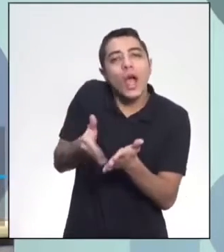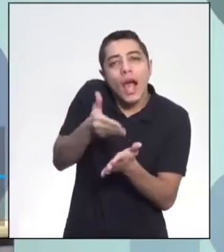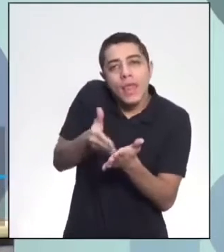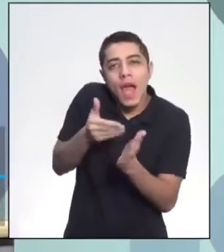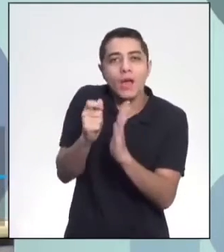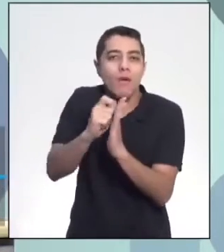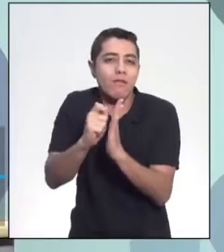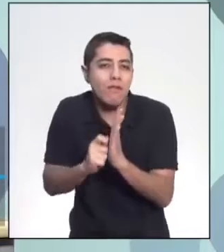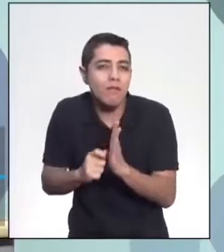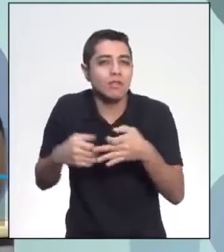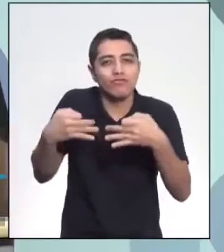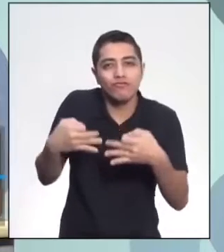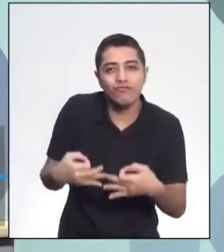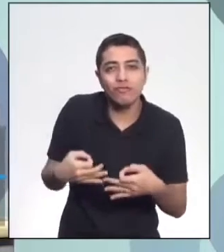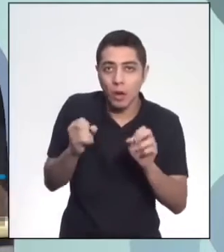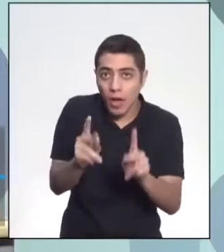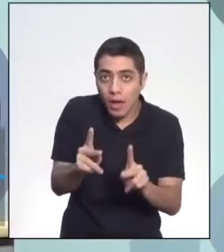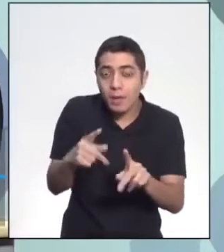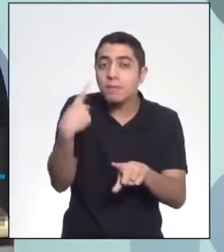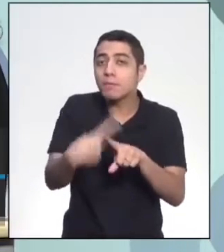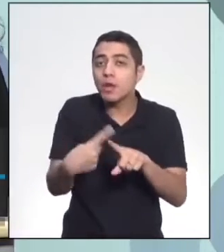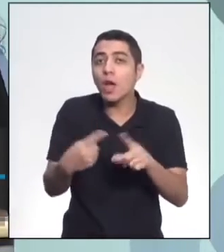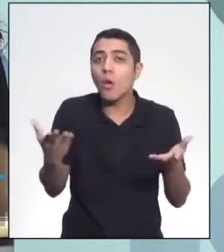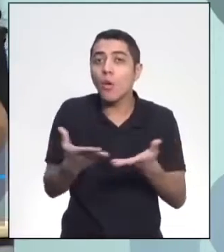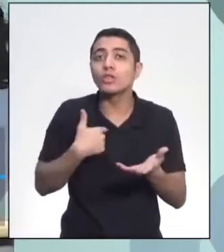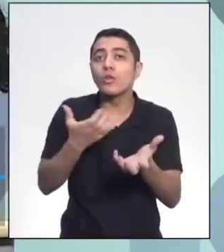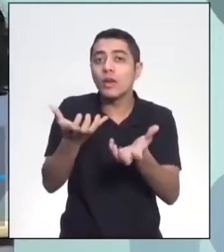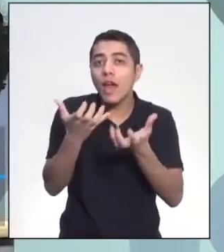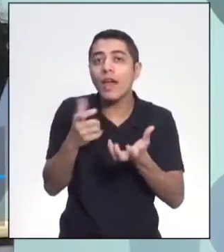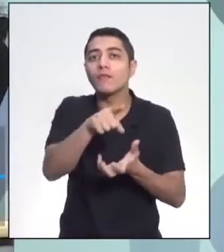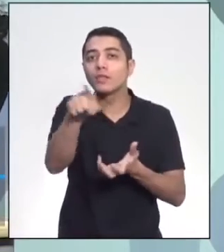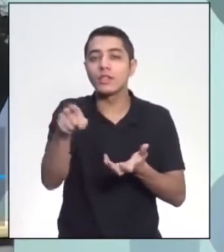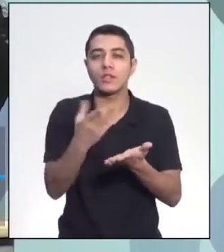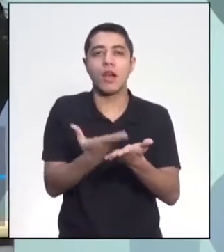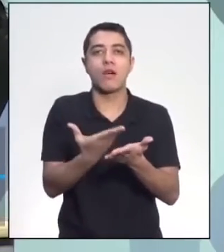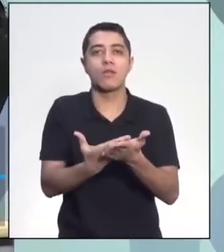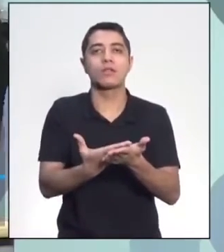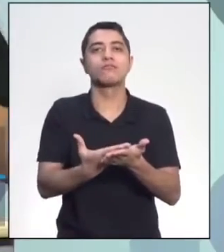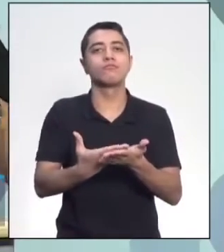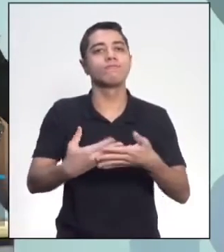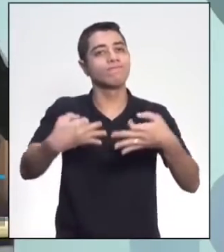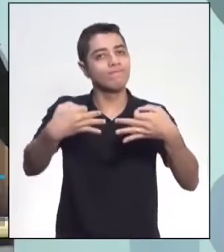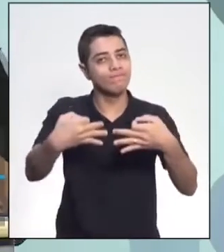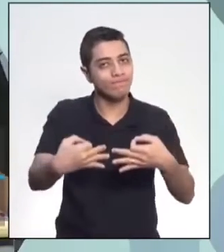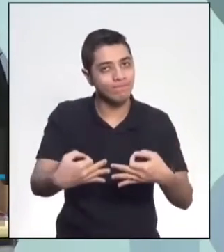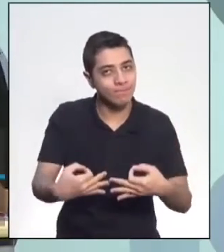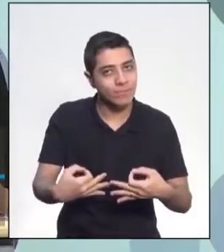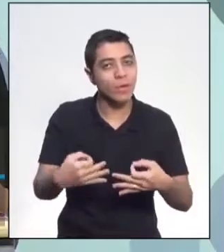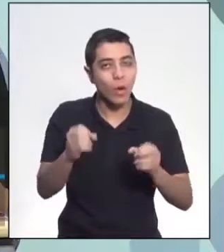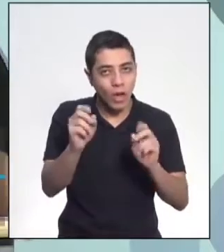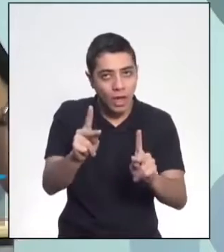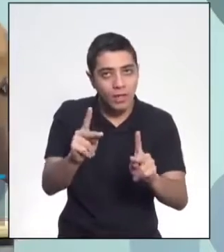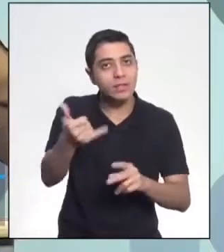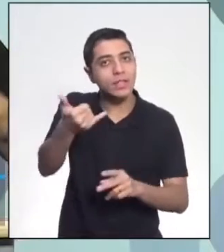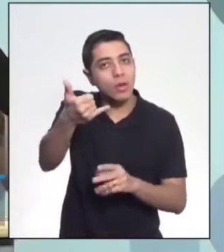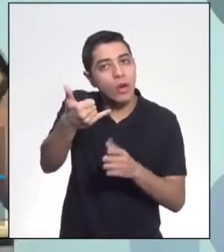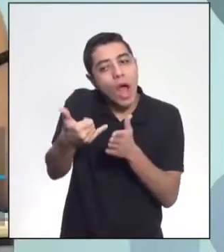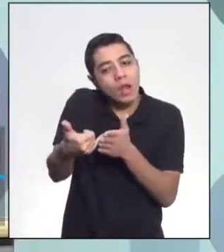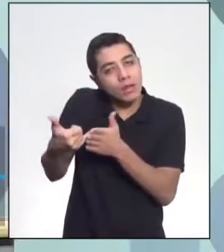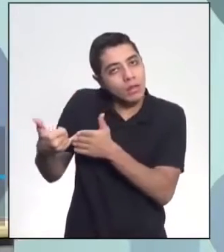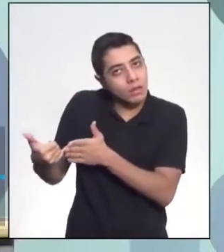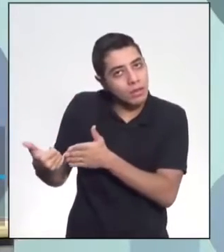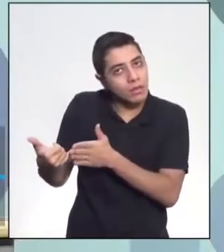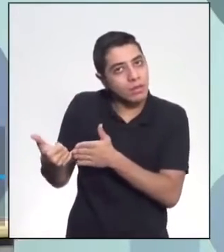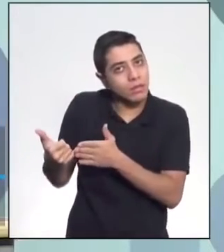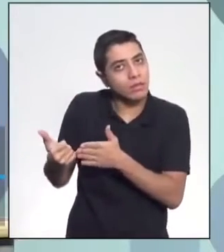eu queria que vocês fizessem essa aula com o celularzinho assim parado lá e o caderno. Eu queria que vocês fizessem